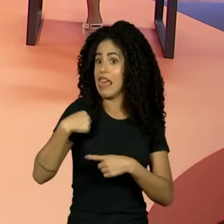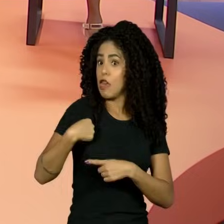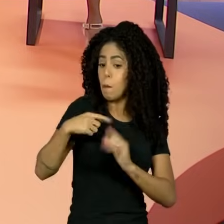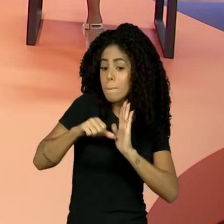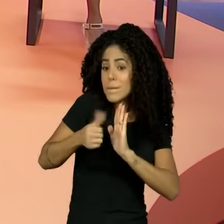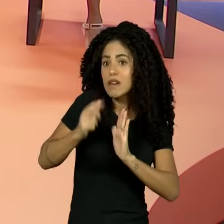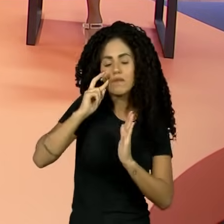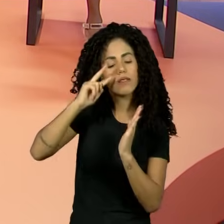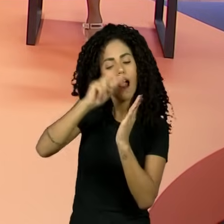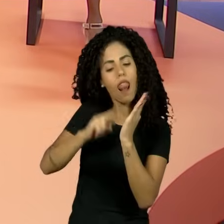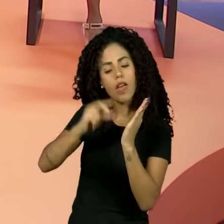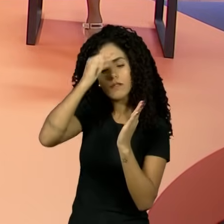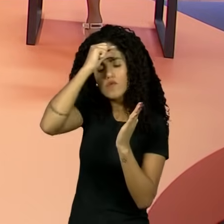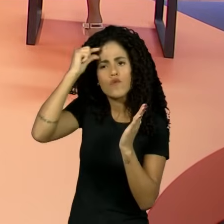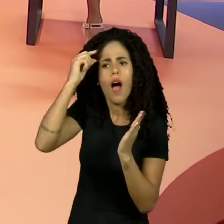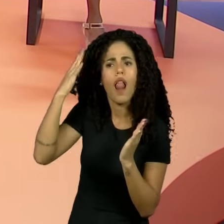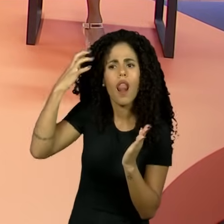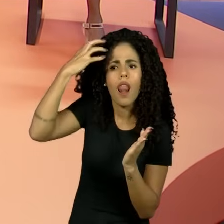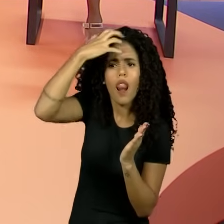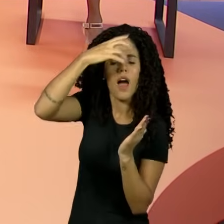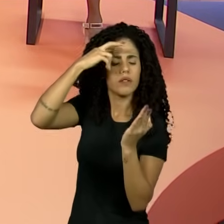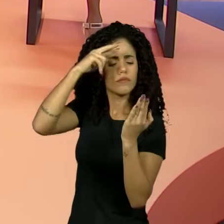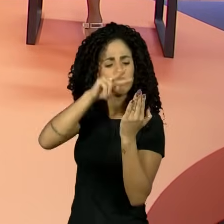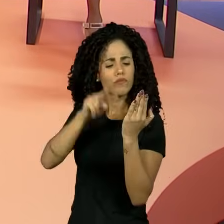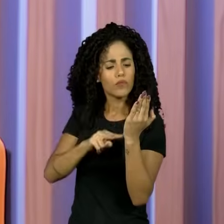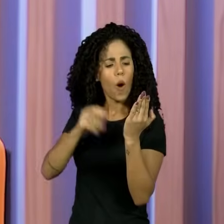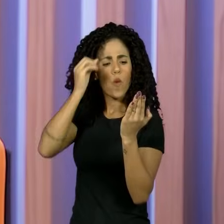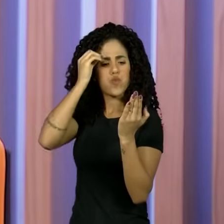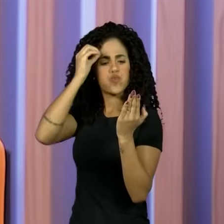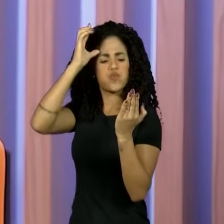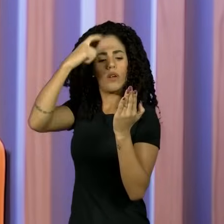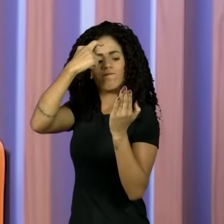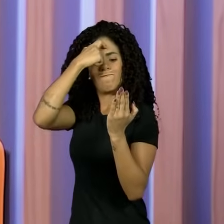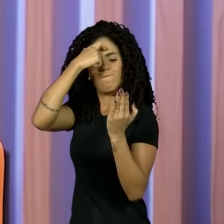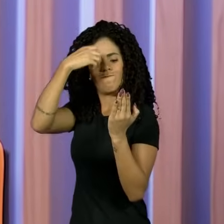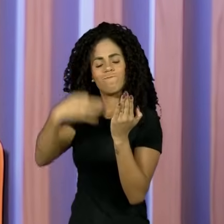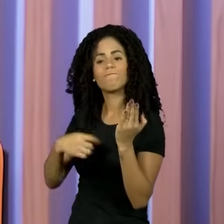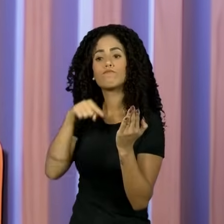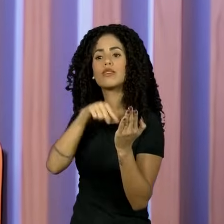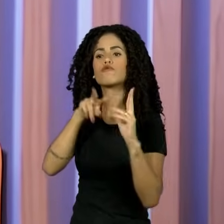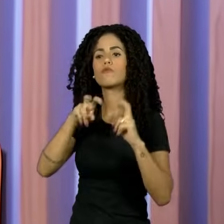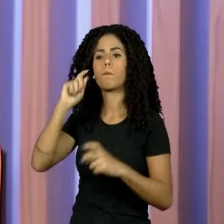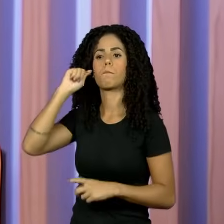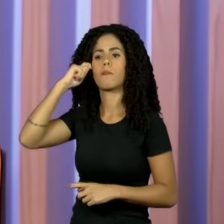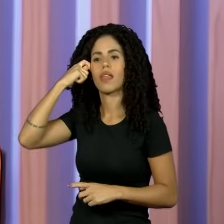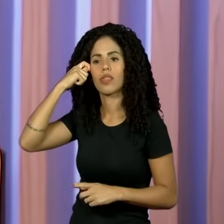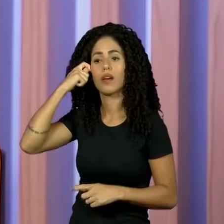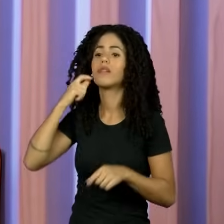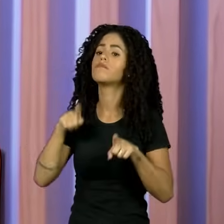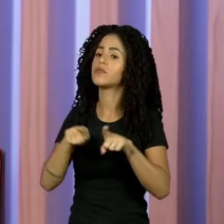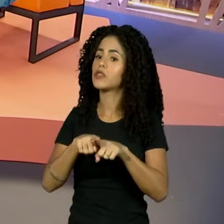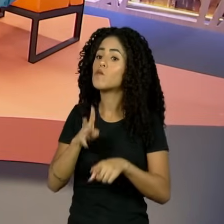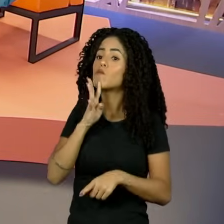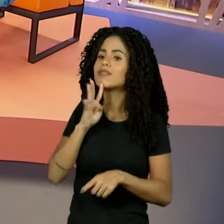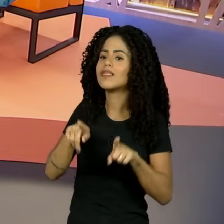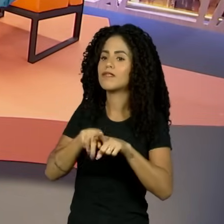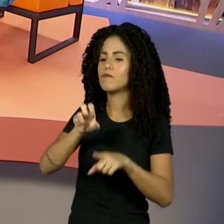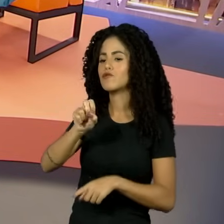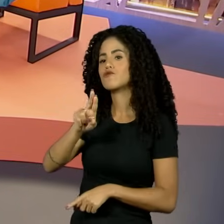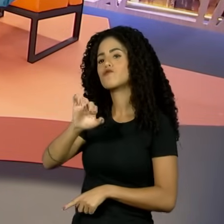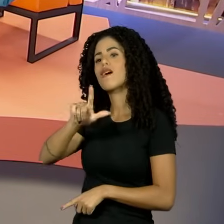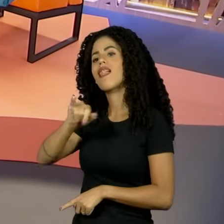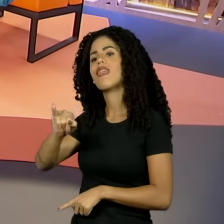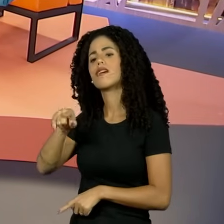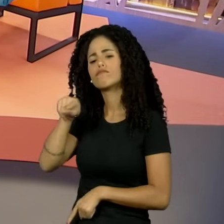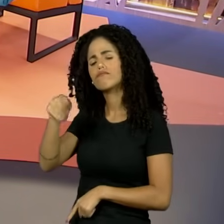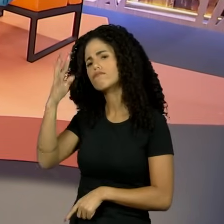vez, eu tive conhecimento dela pelo Núcleo de Consciência Negra. Eu primeiro conheci Sueli Carneiro. E aí, através do texto de Sueli Carneiro, Mulheres em Movimento,